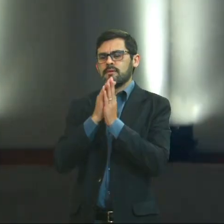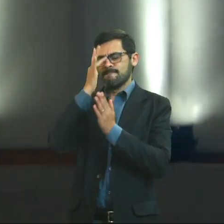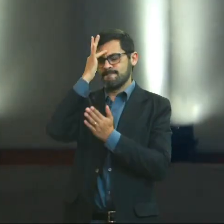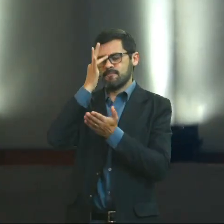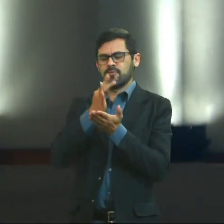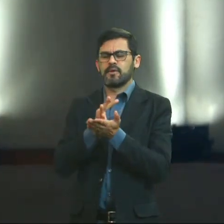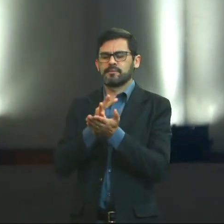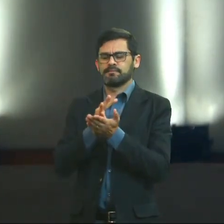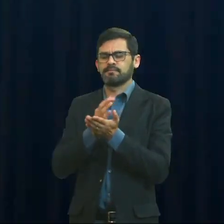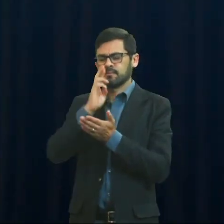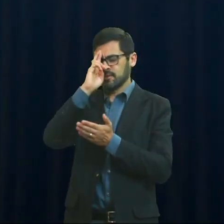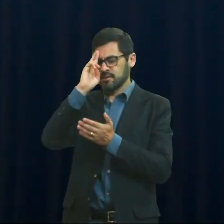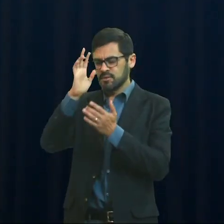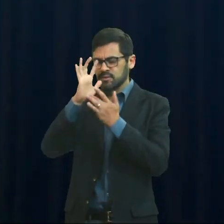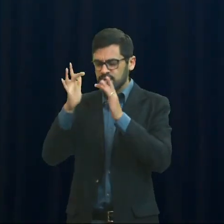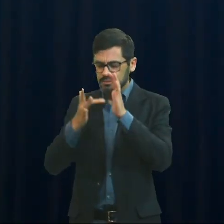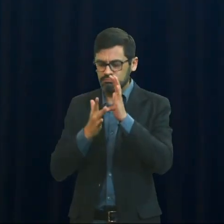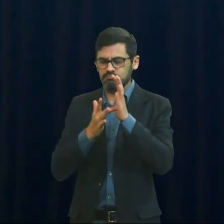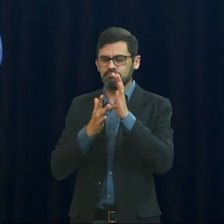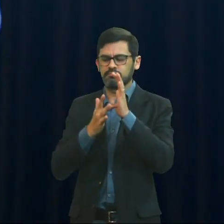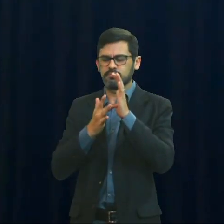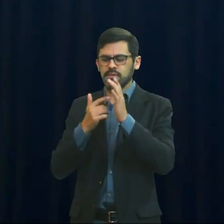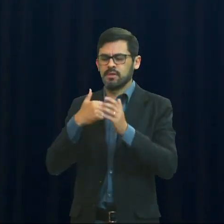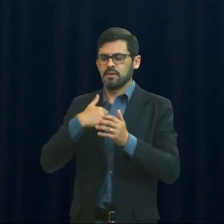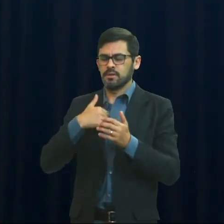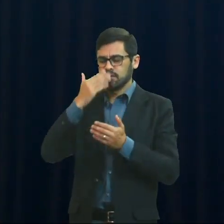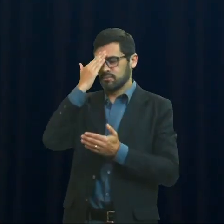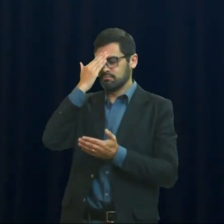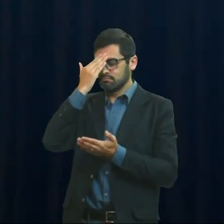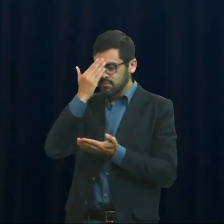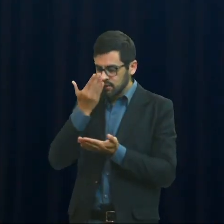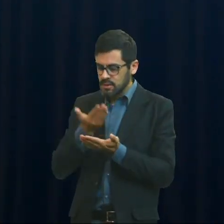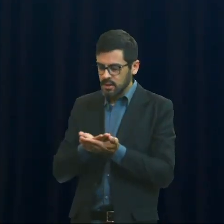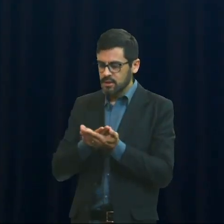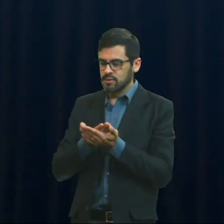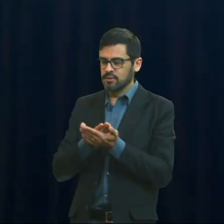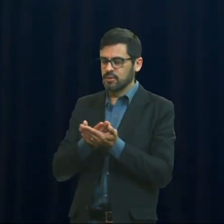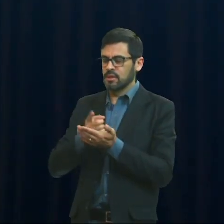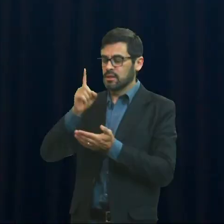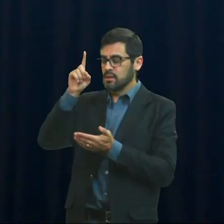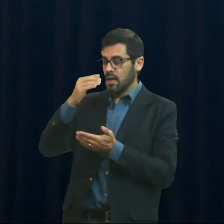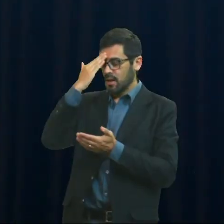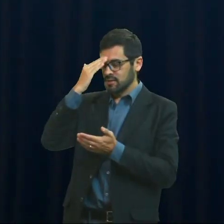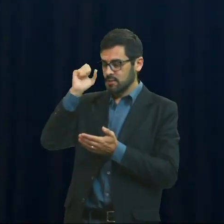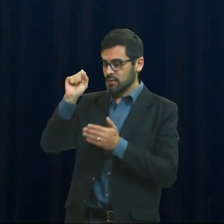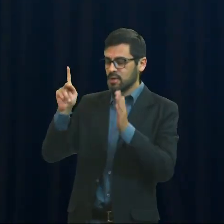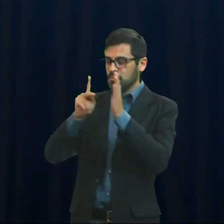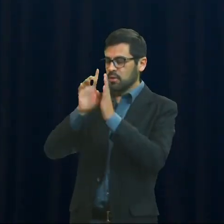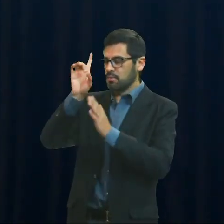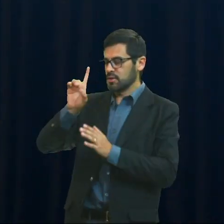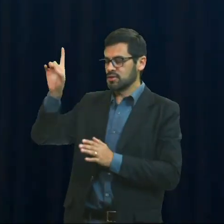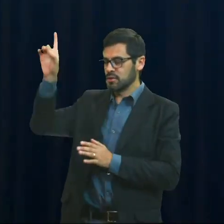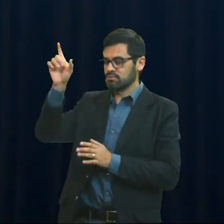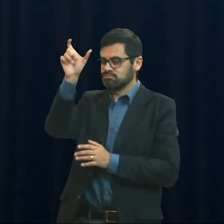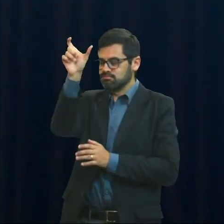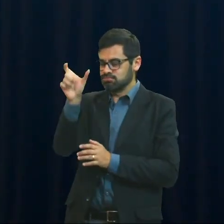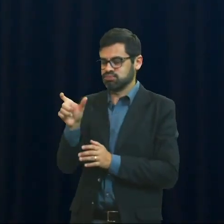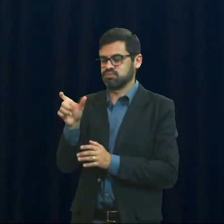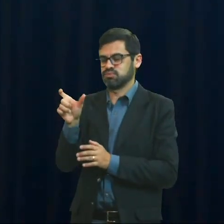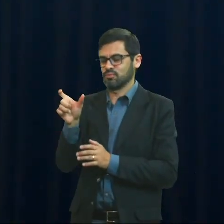assim: Senhor Jesus, eu creio que Tu és a sabedoria de Deus